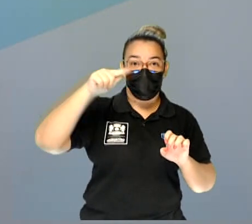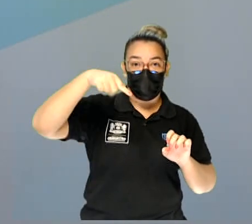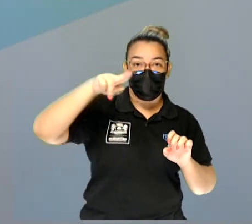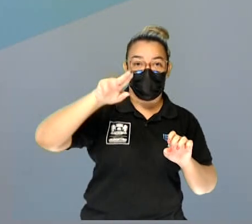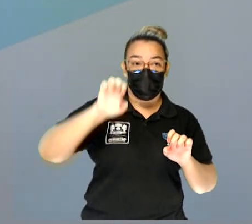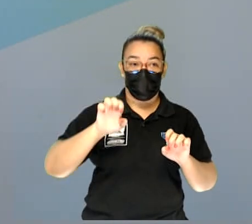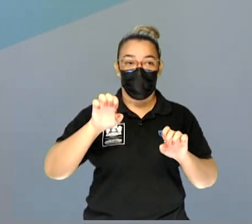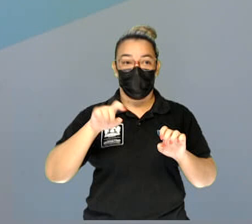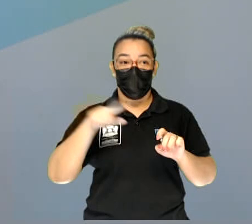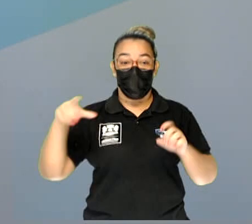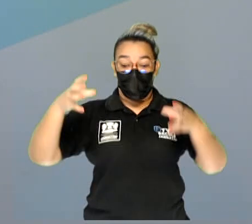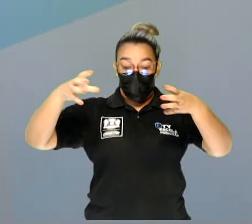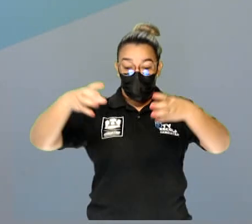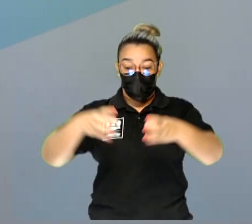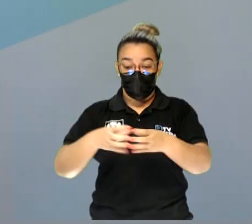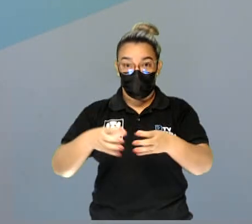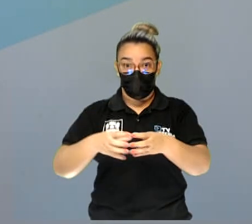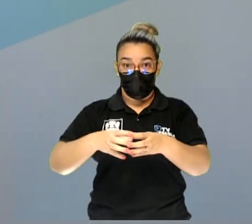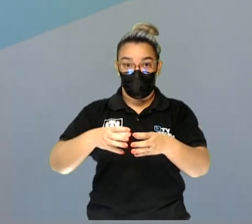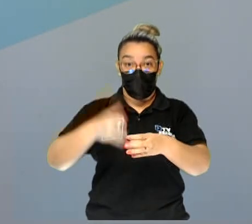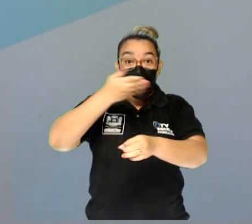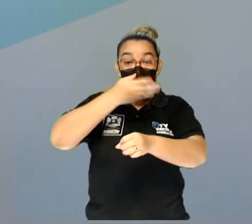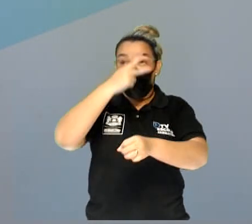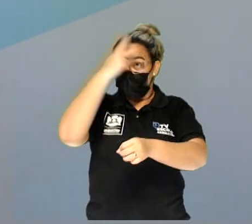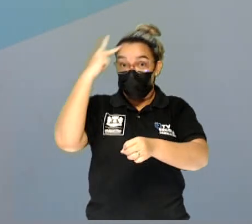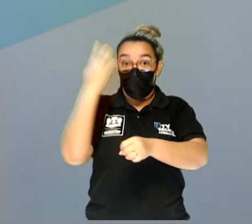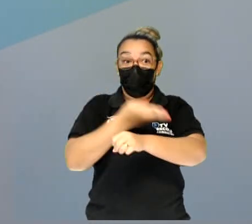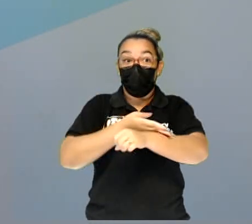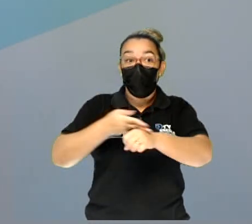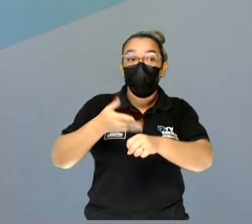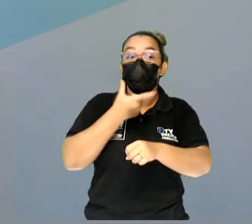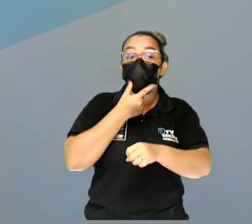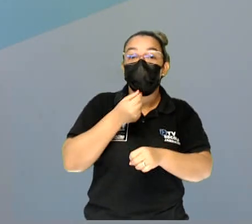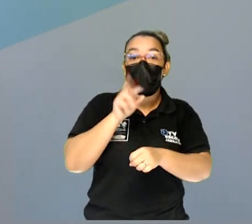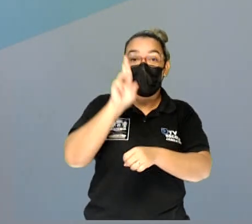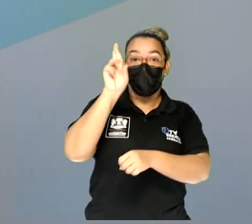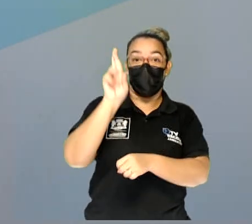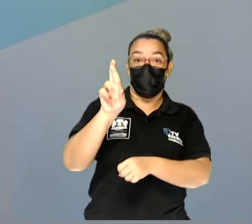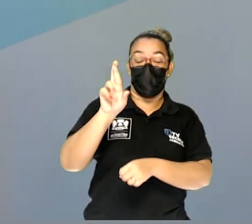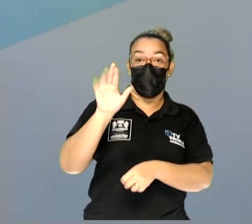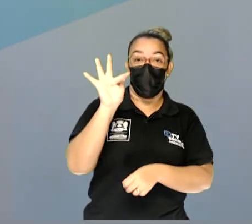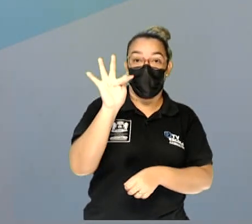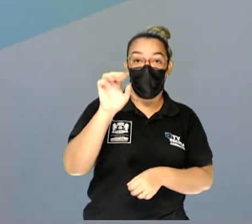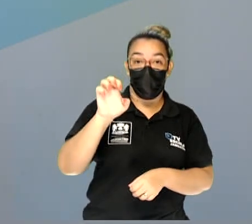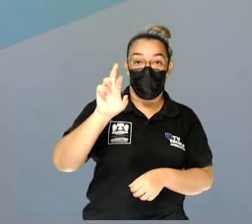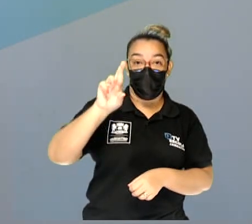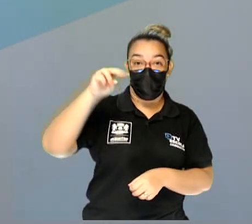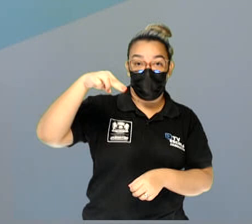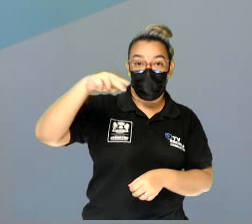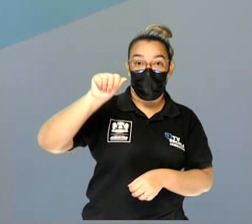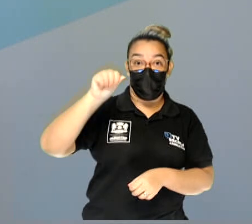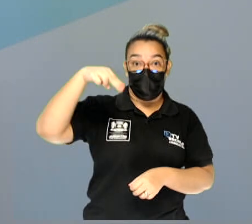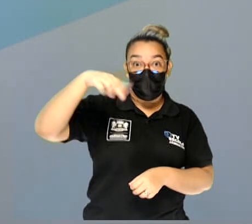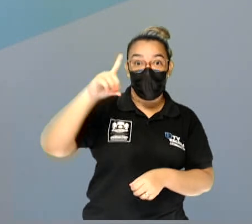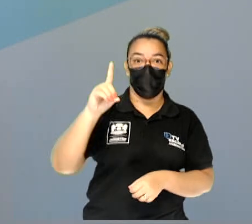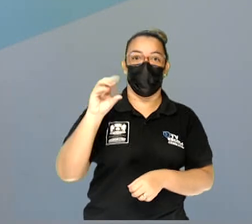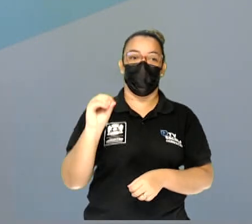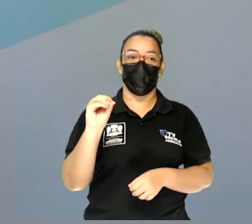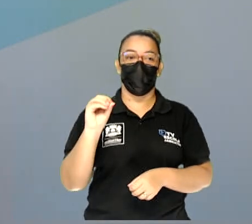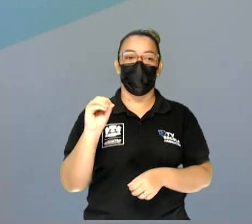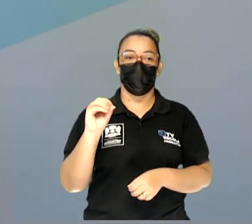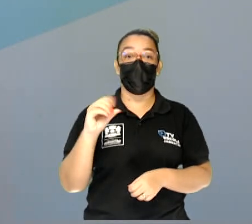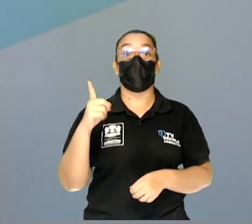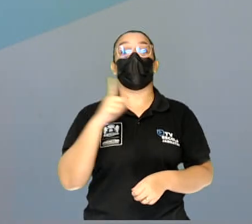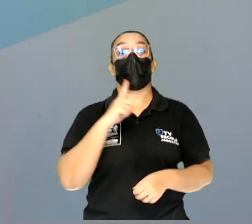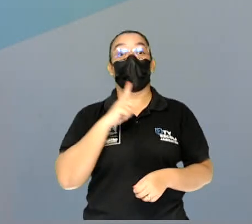brancos comandados por Fernandes Vieira, com reserva do terço de Vidal Negreiros. Então, tinha ainda